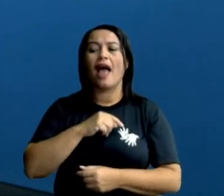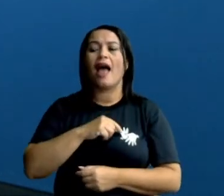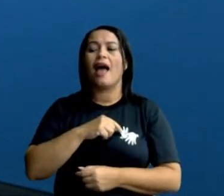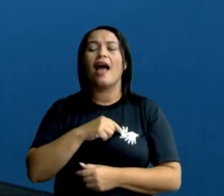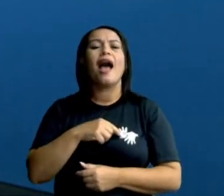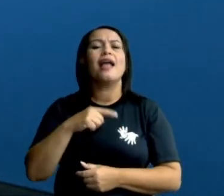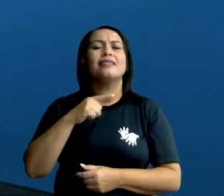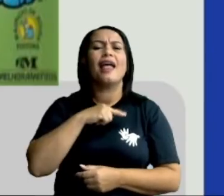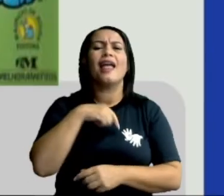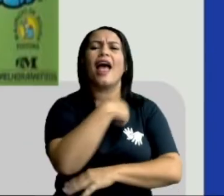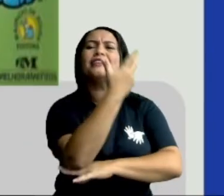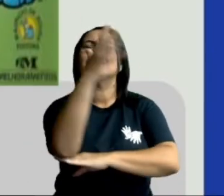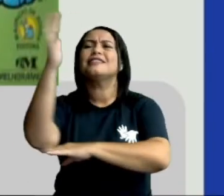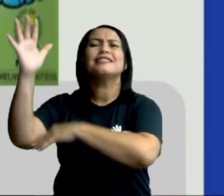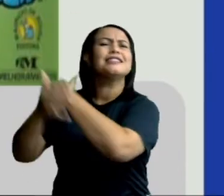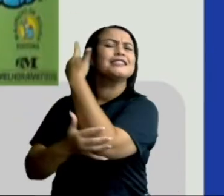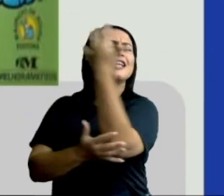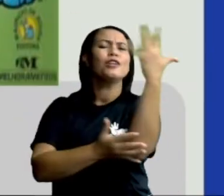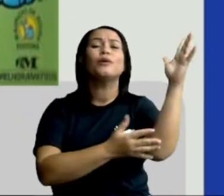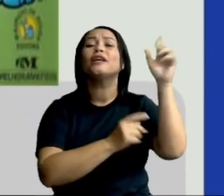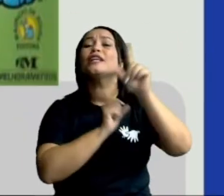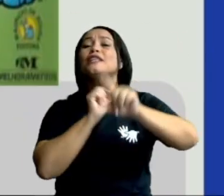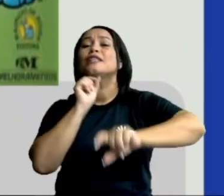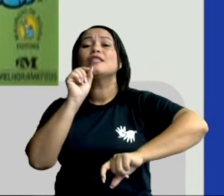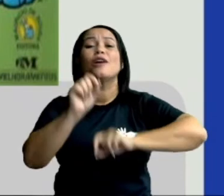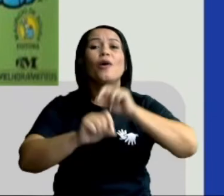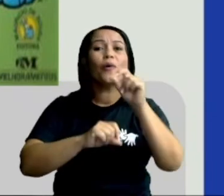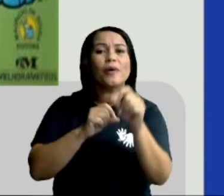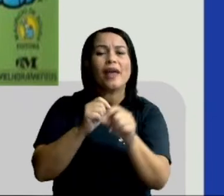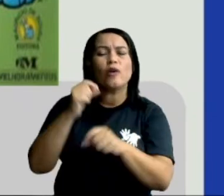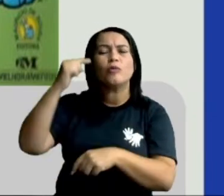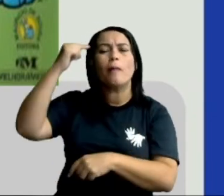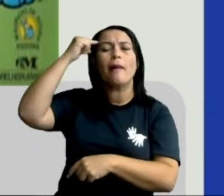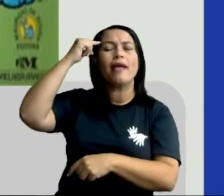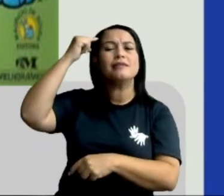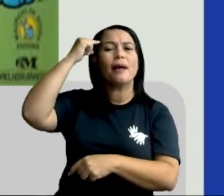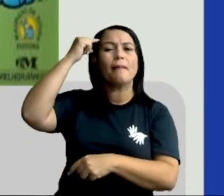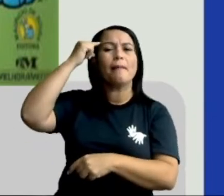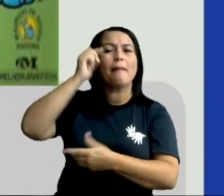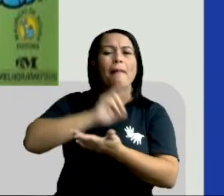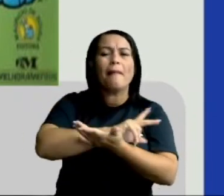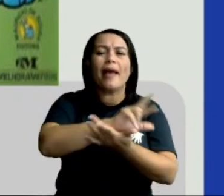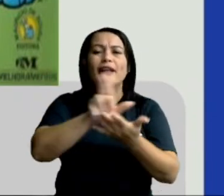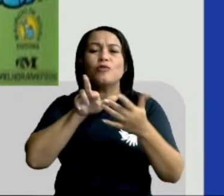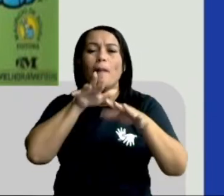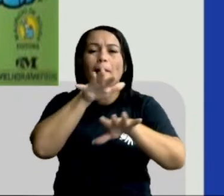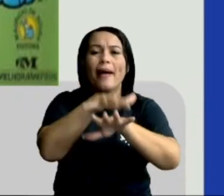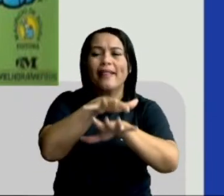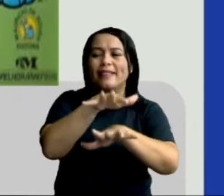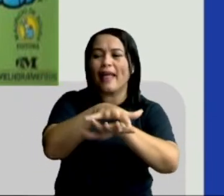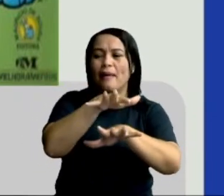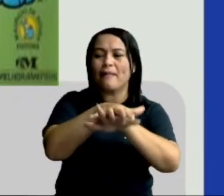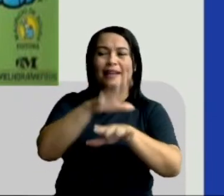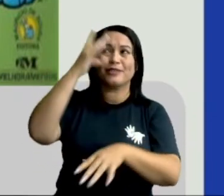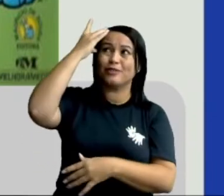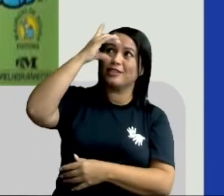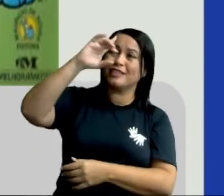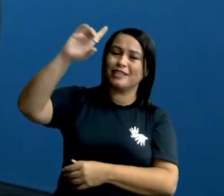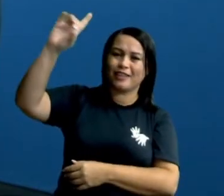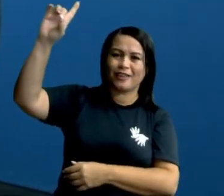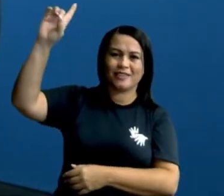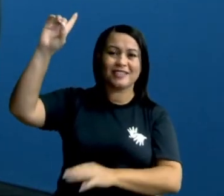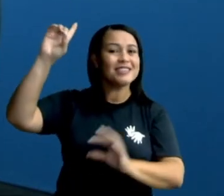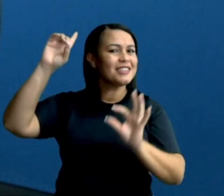leis da natureza são apenas os pensamentos matemáticos de Deus,